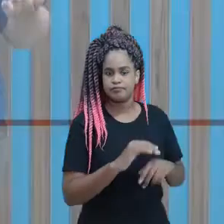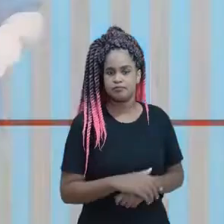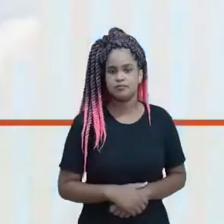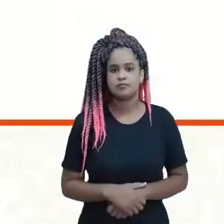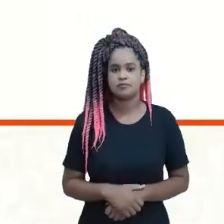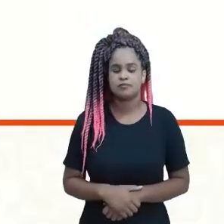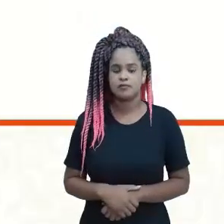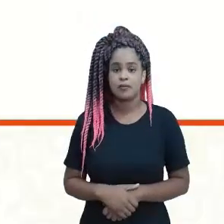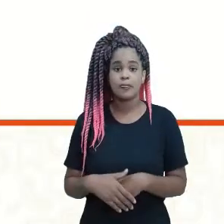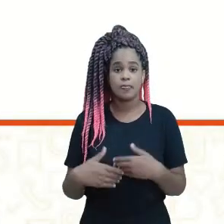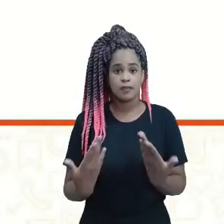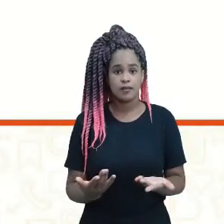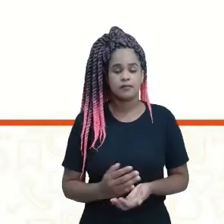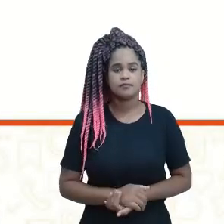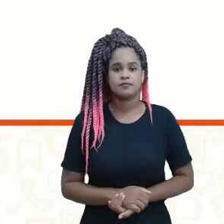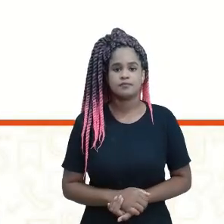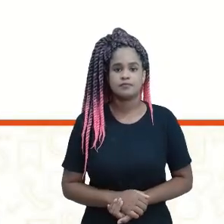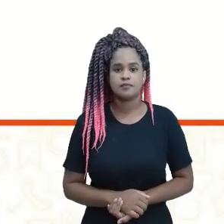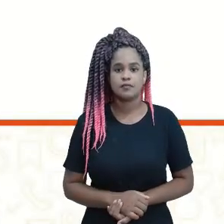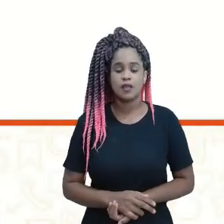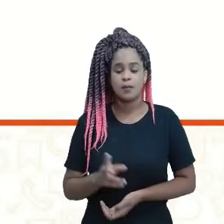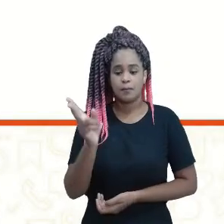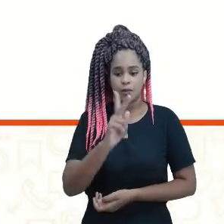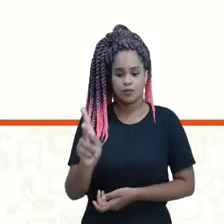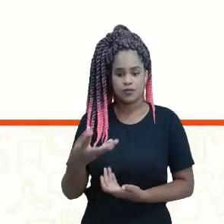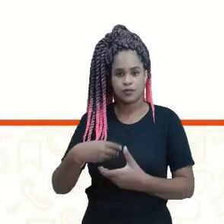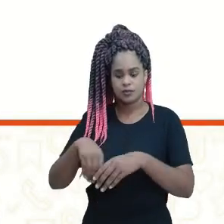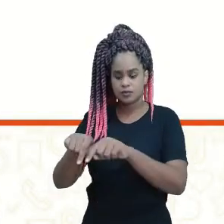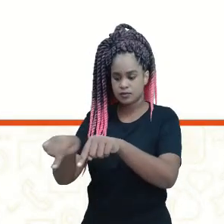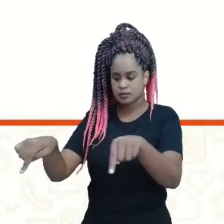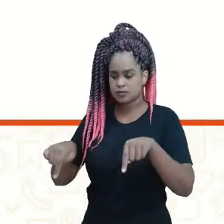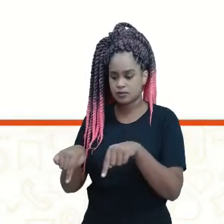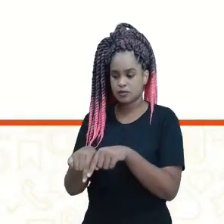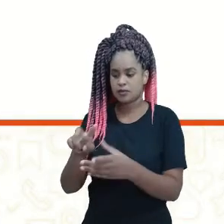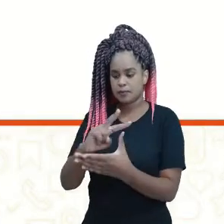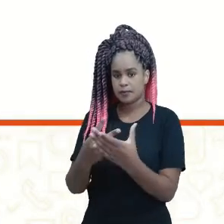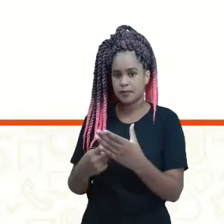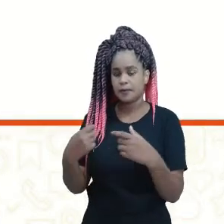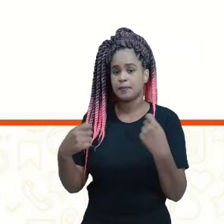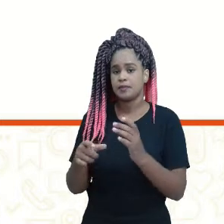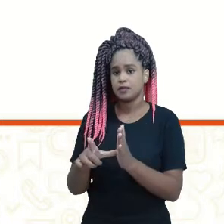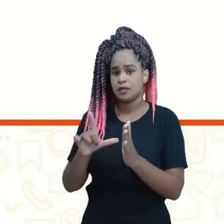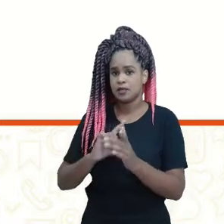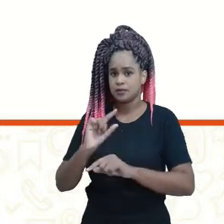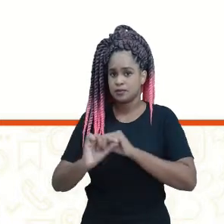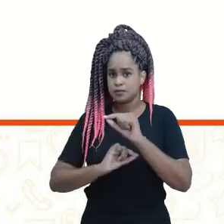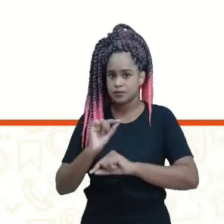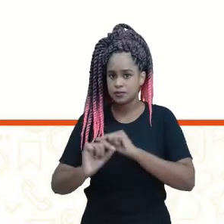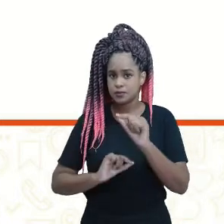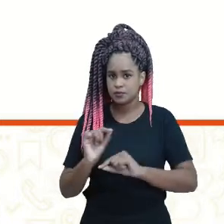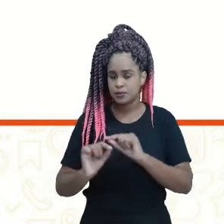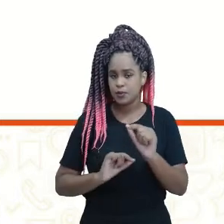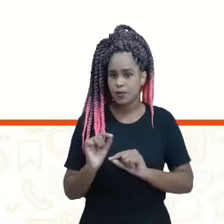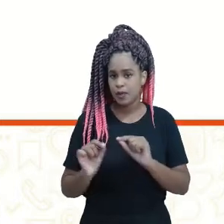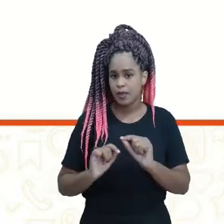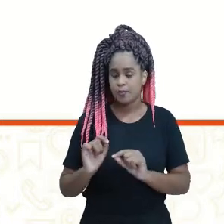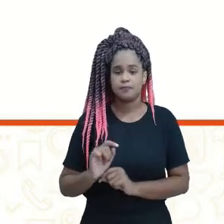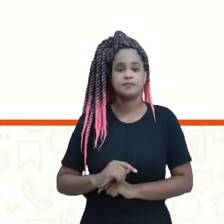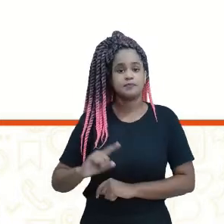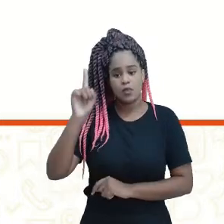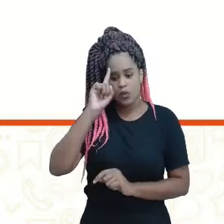Esse professor da sala bilíngue, ele também precisa antecipar essa rotina, não